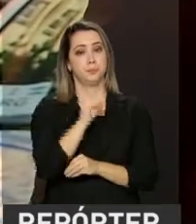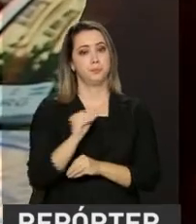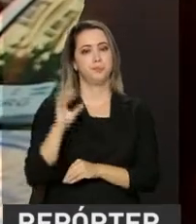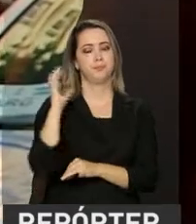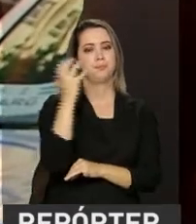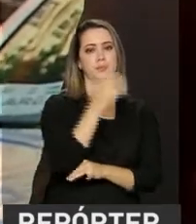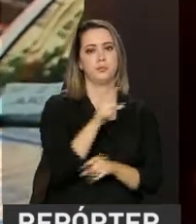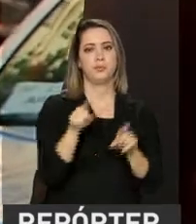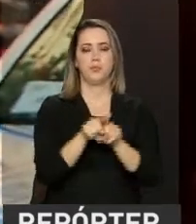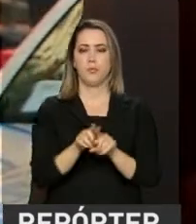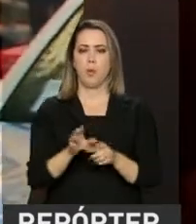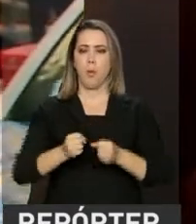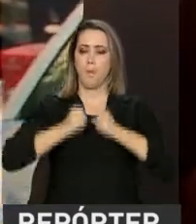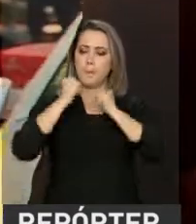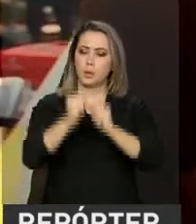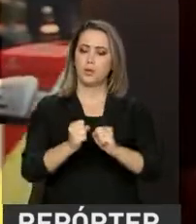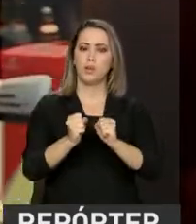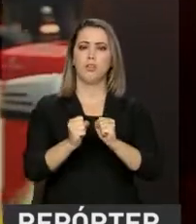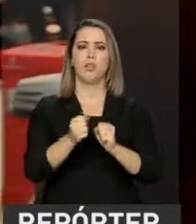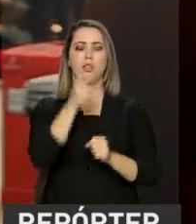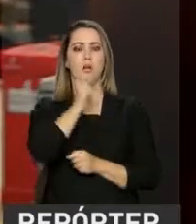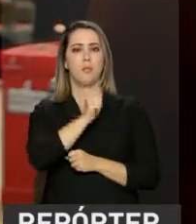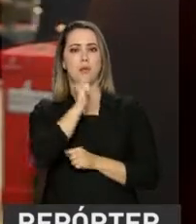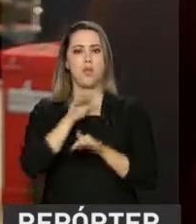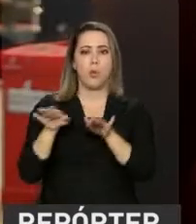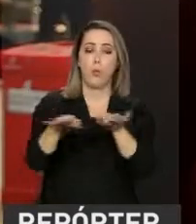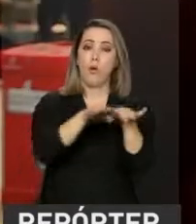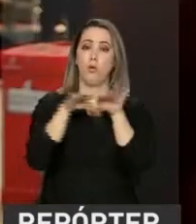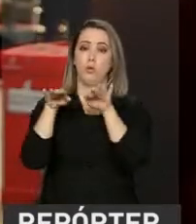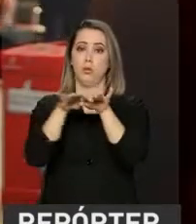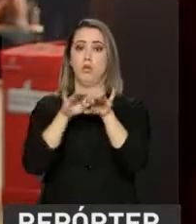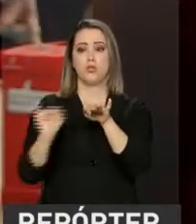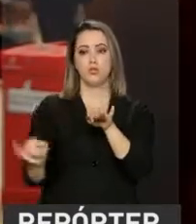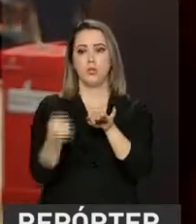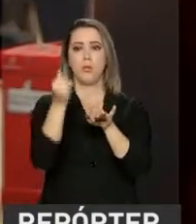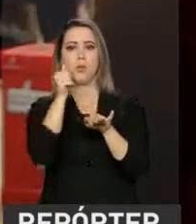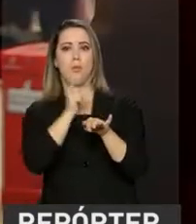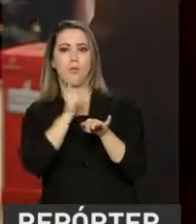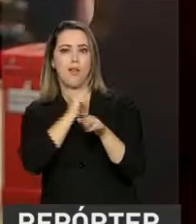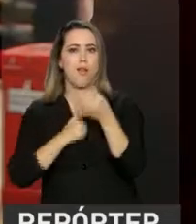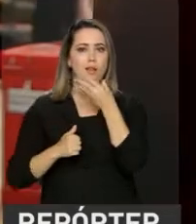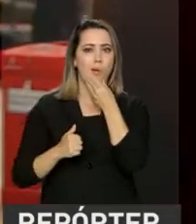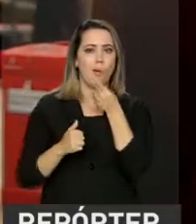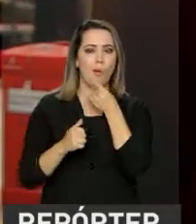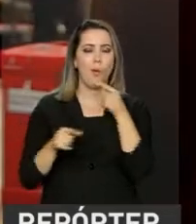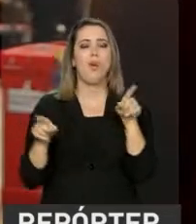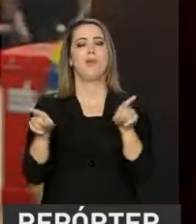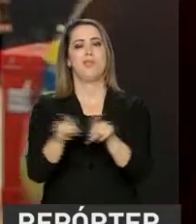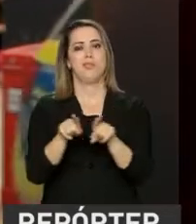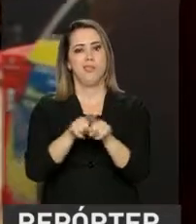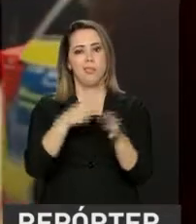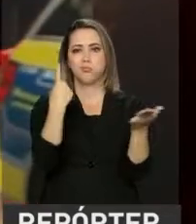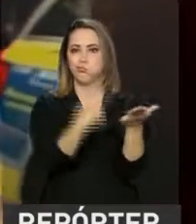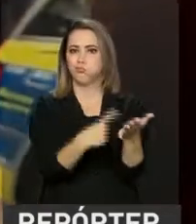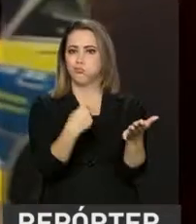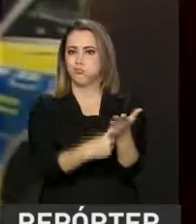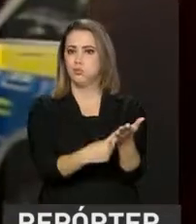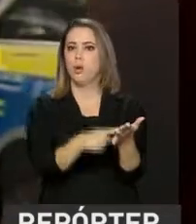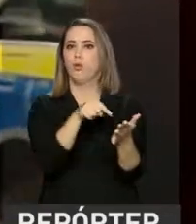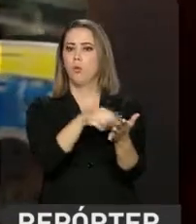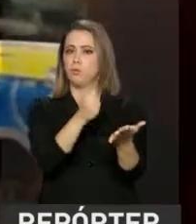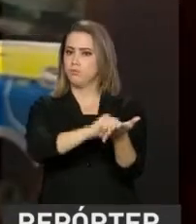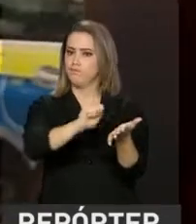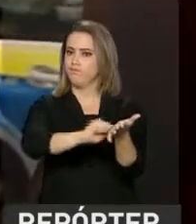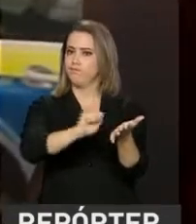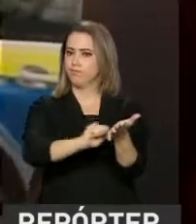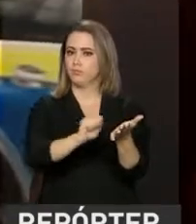O empoderamento das mulheres e a igualdade de oportunidades entre os gêneros também foram registradas no documento final. E os